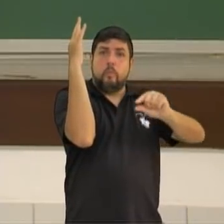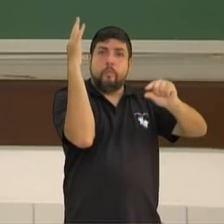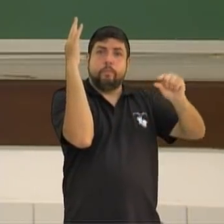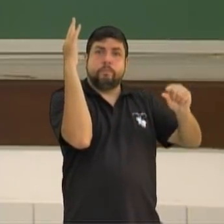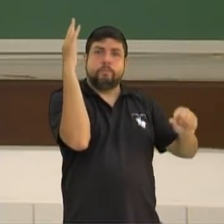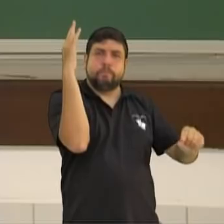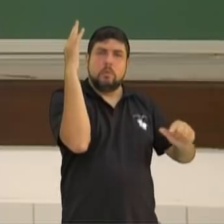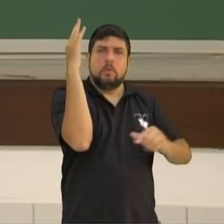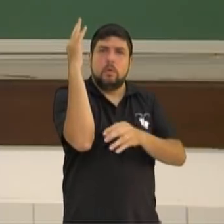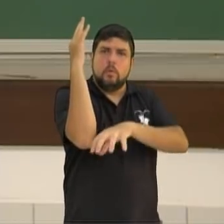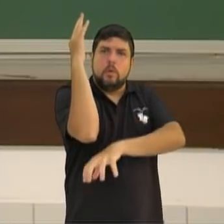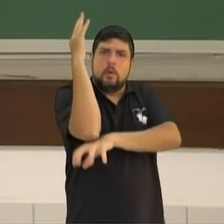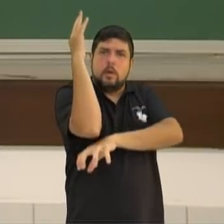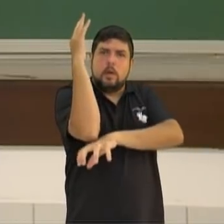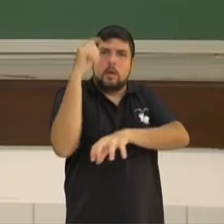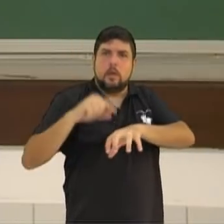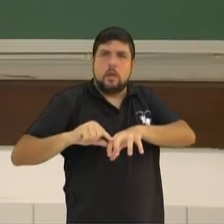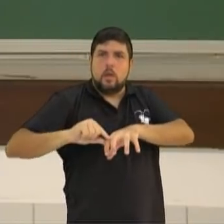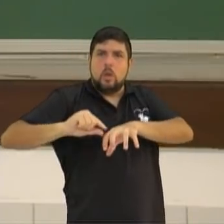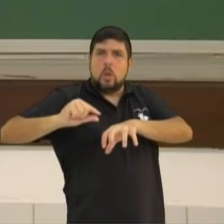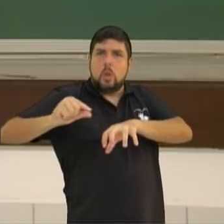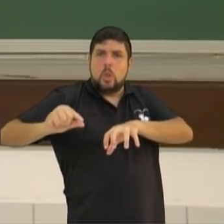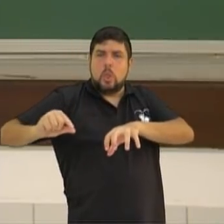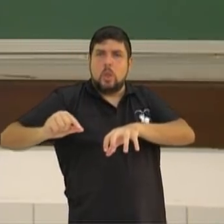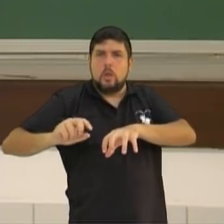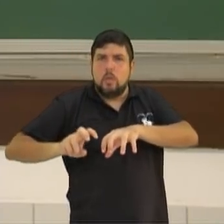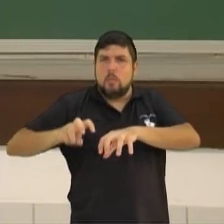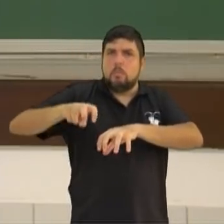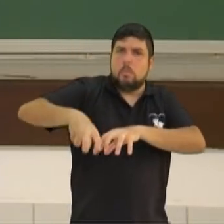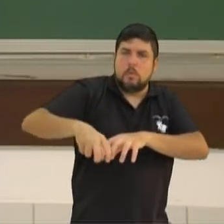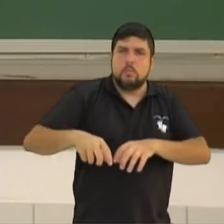depressões e inclinações do terreno,